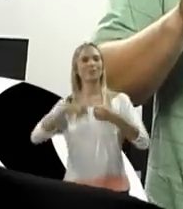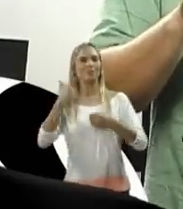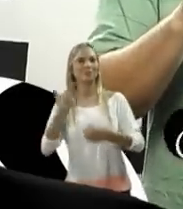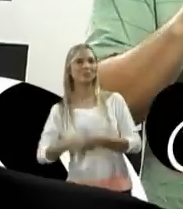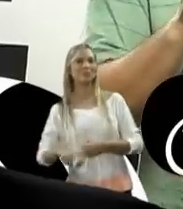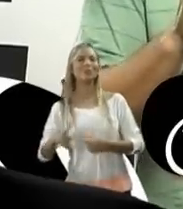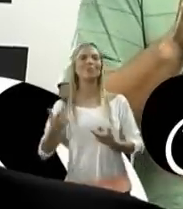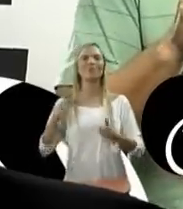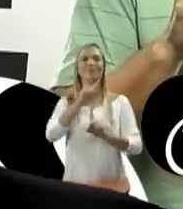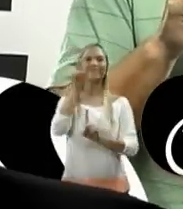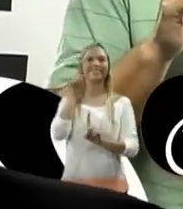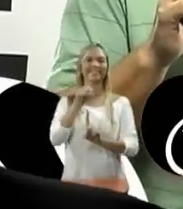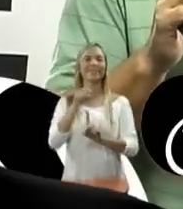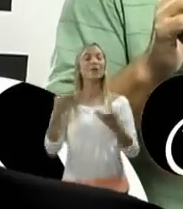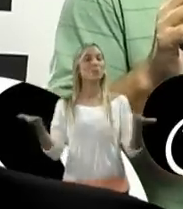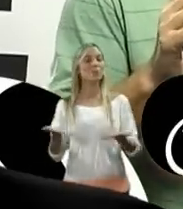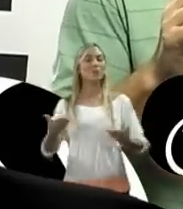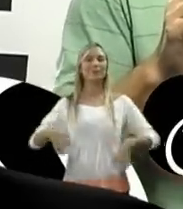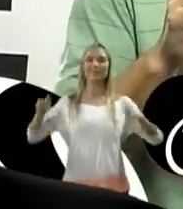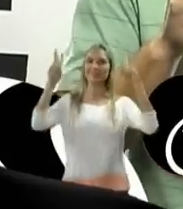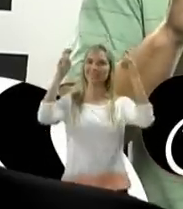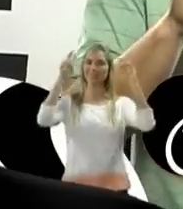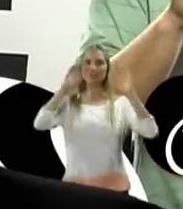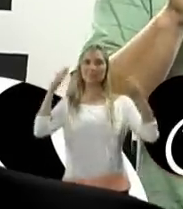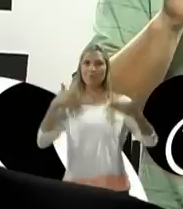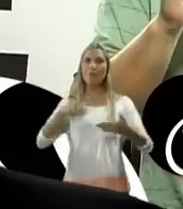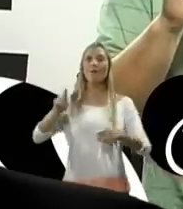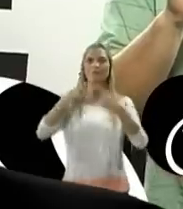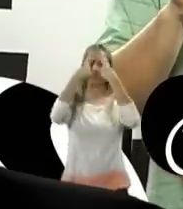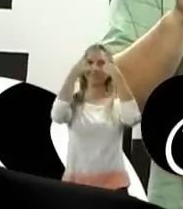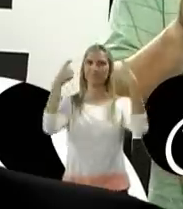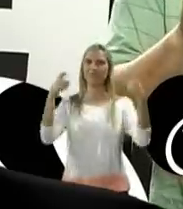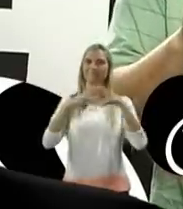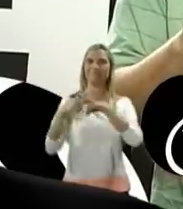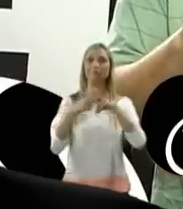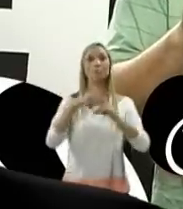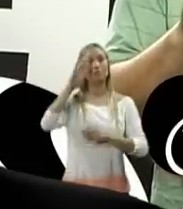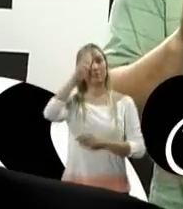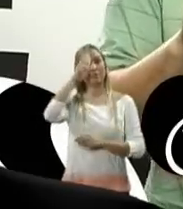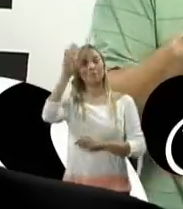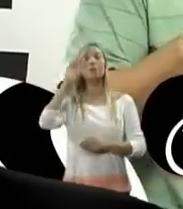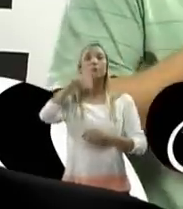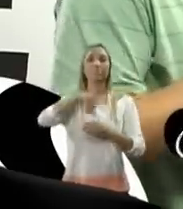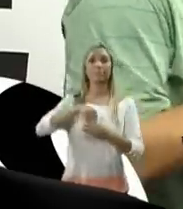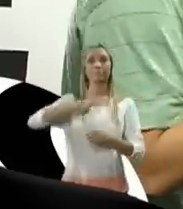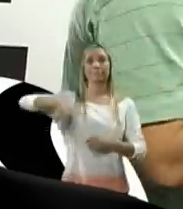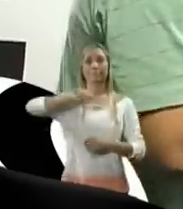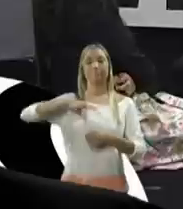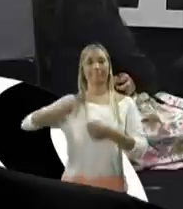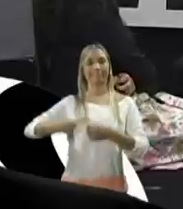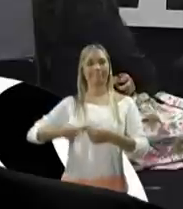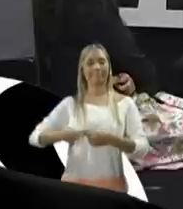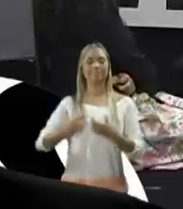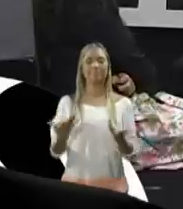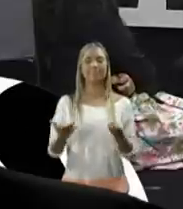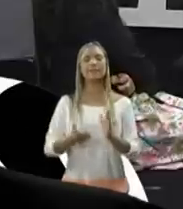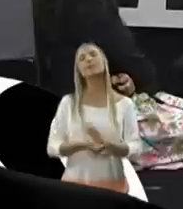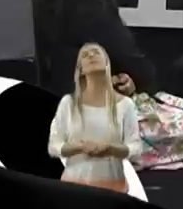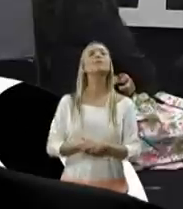Voltamos com o programa Questões, hoje falando sobre atenção à violência, pensando principalmente em nossas cidades.